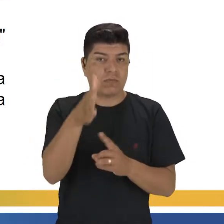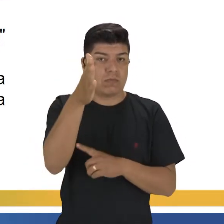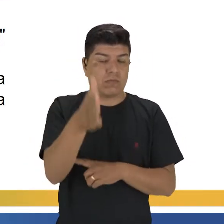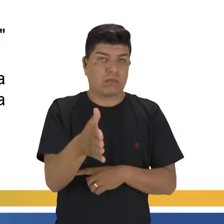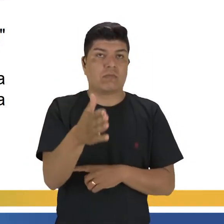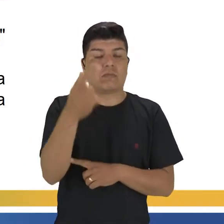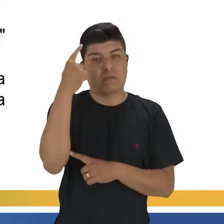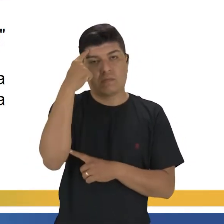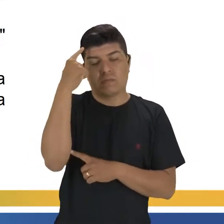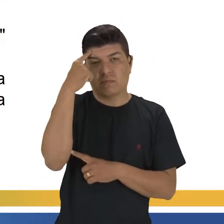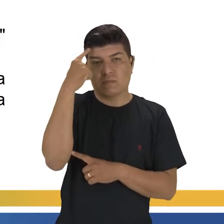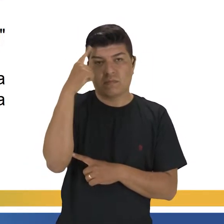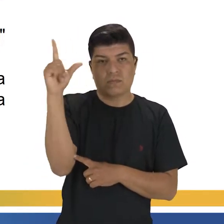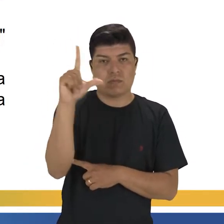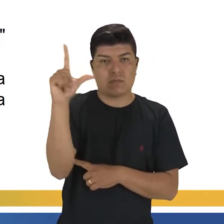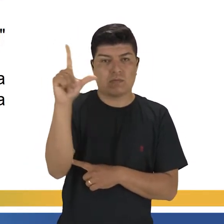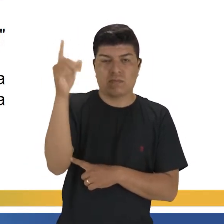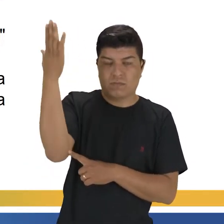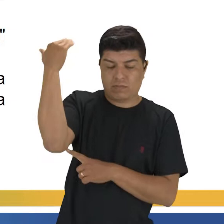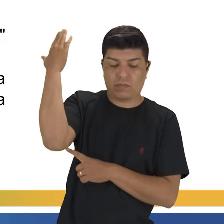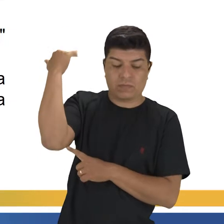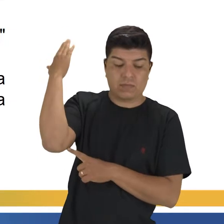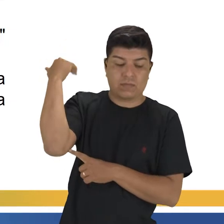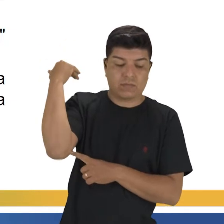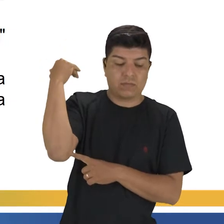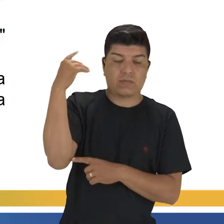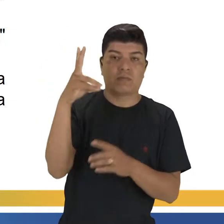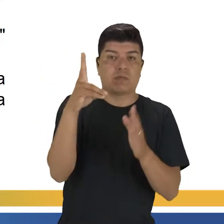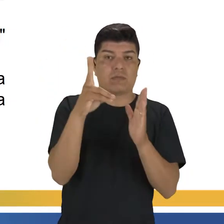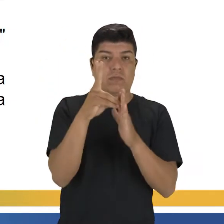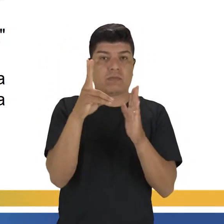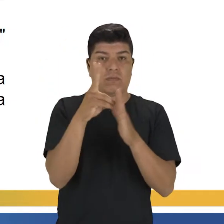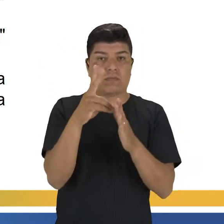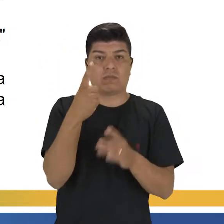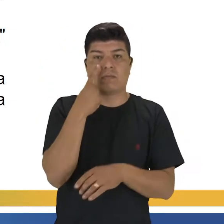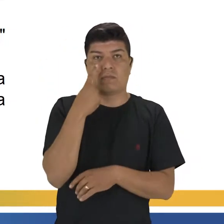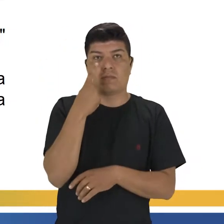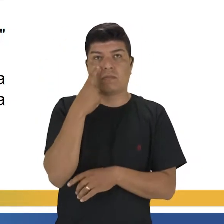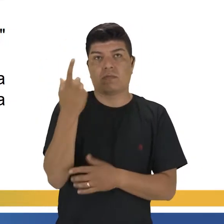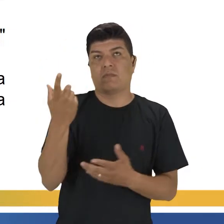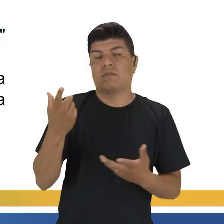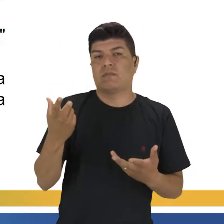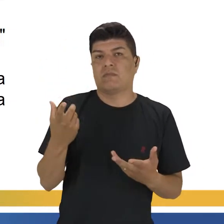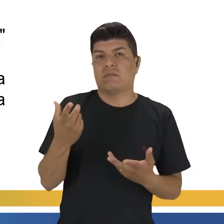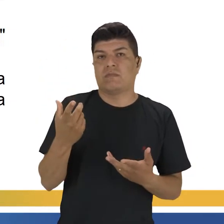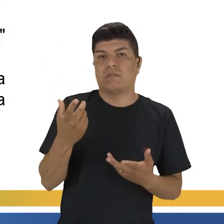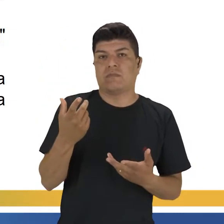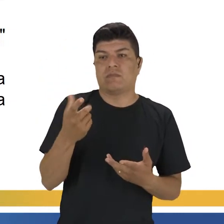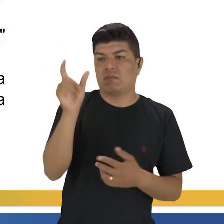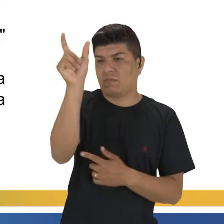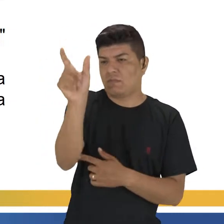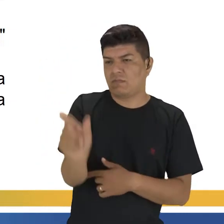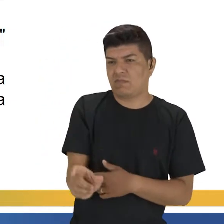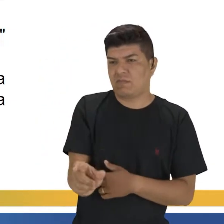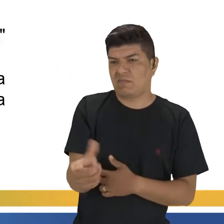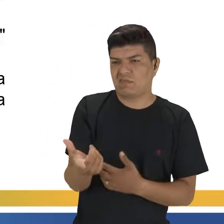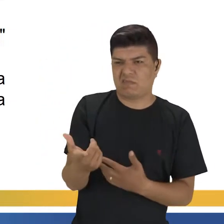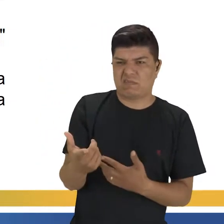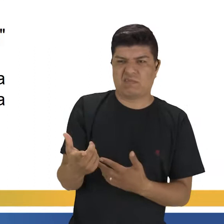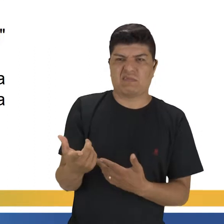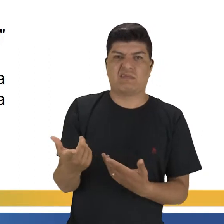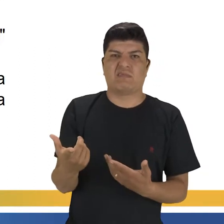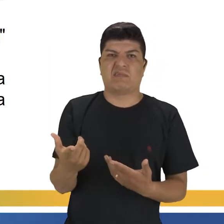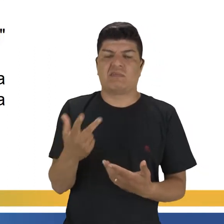direta no pensamento literário daquela época. O índio ele não era visto como um indivíduo